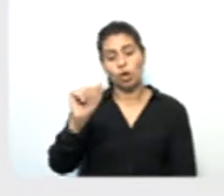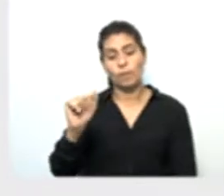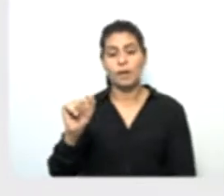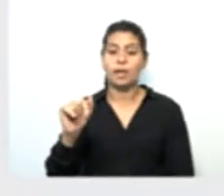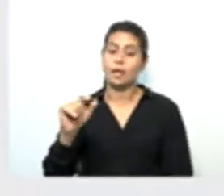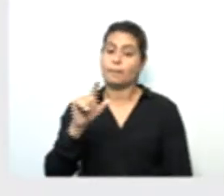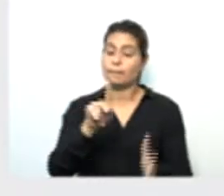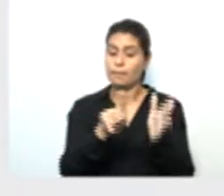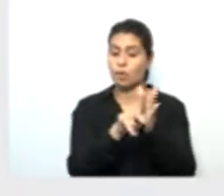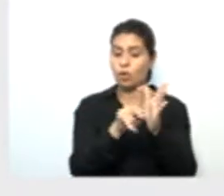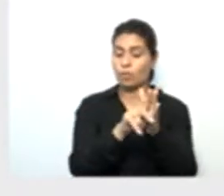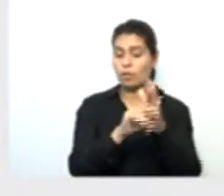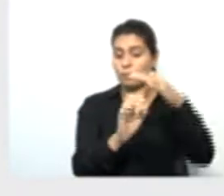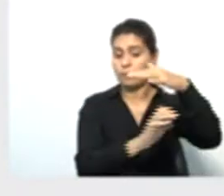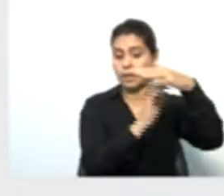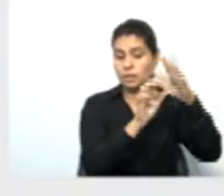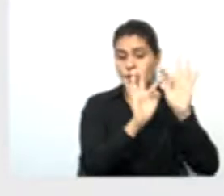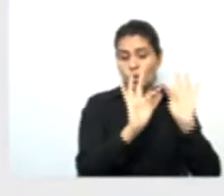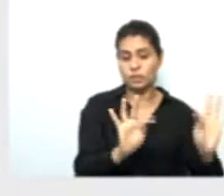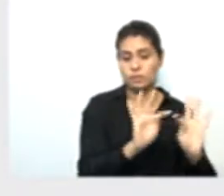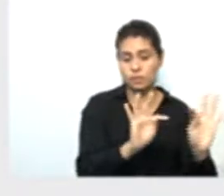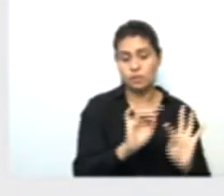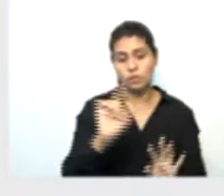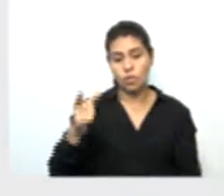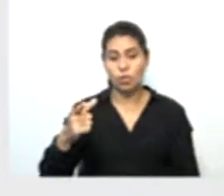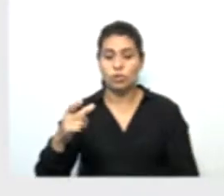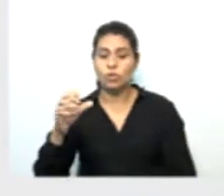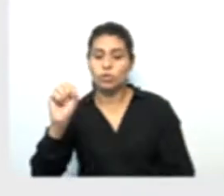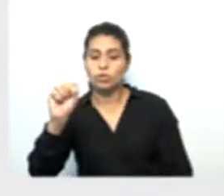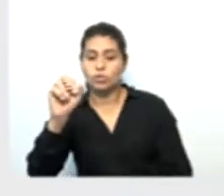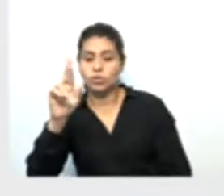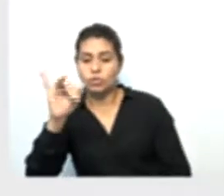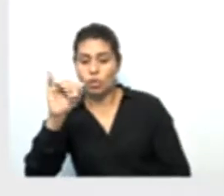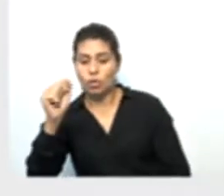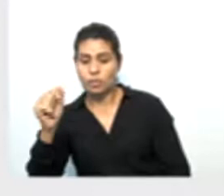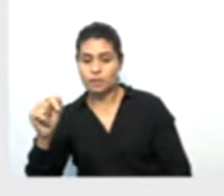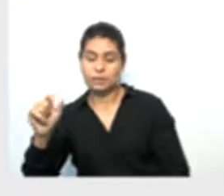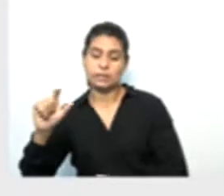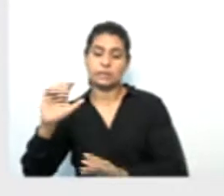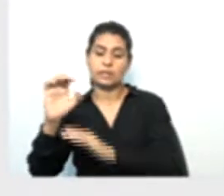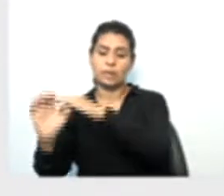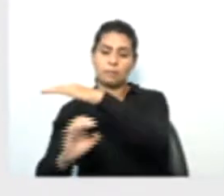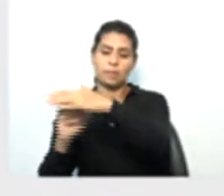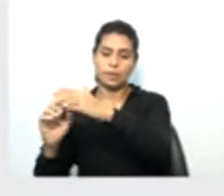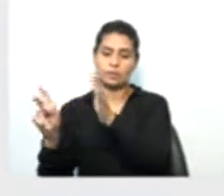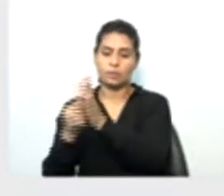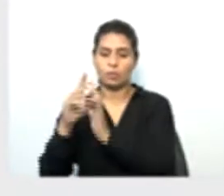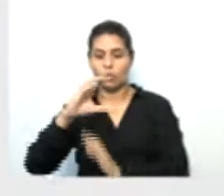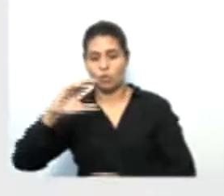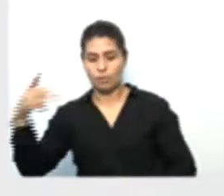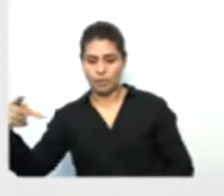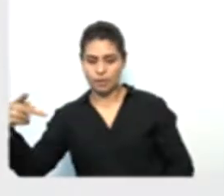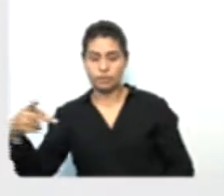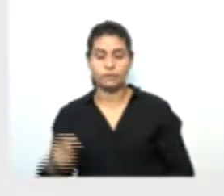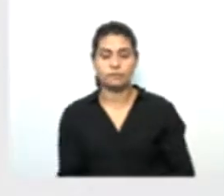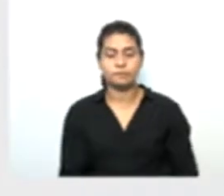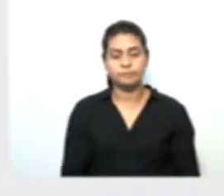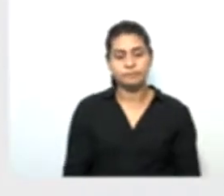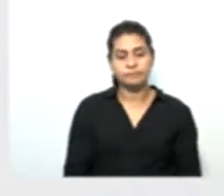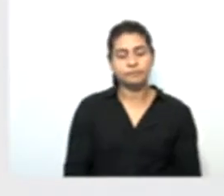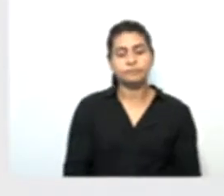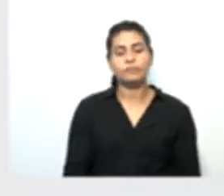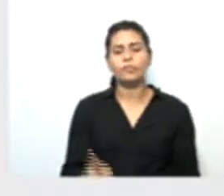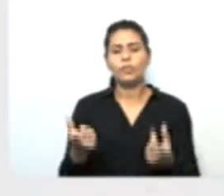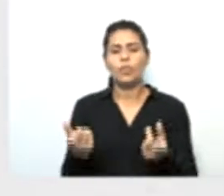empresas cooperativadas. Então vamos. O sistema voltado ao alcance de meta específica,